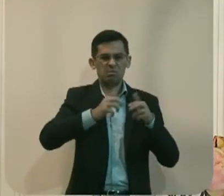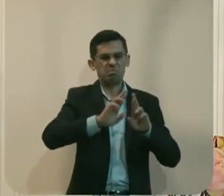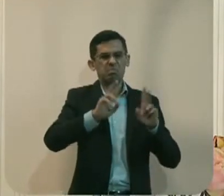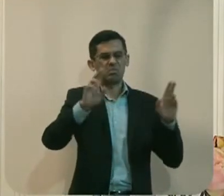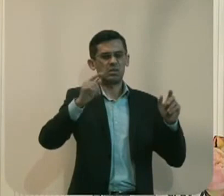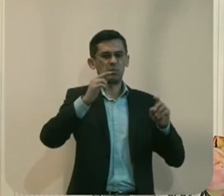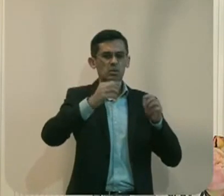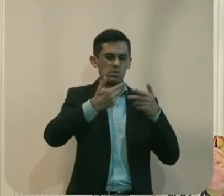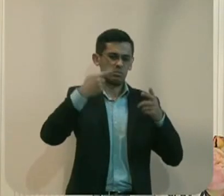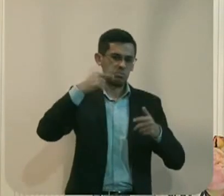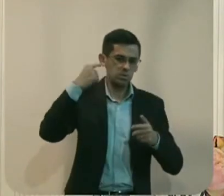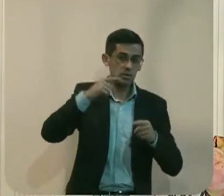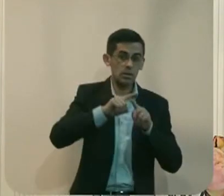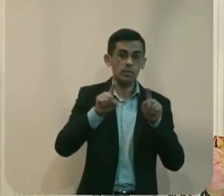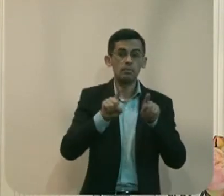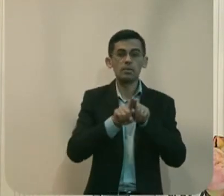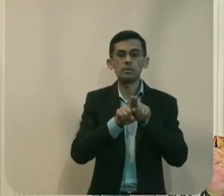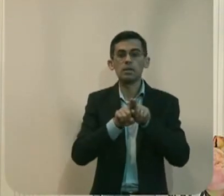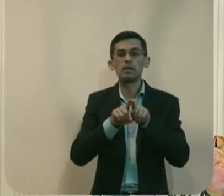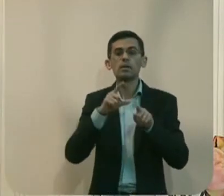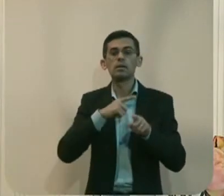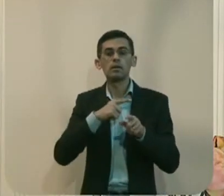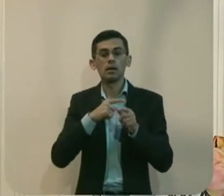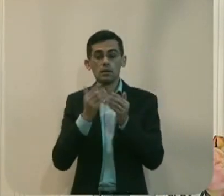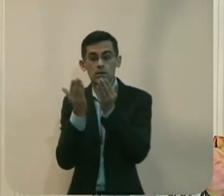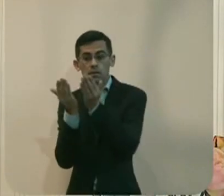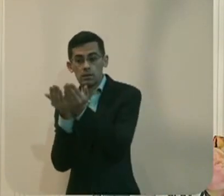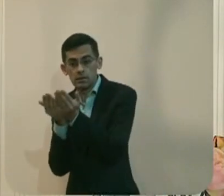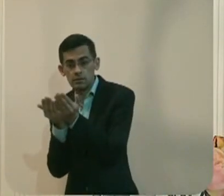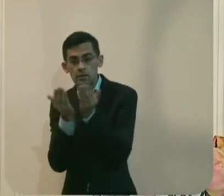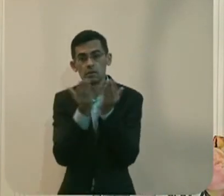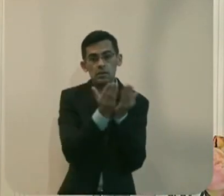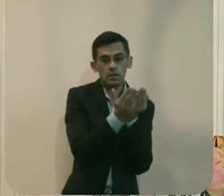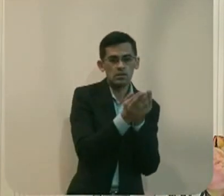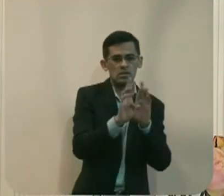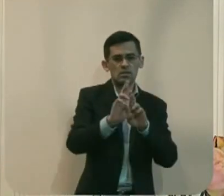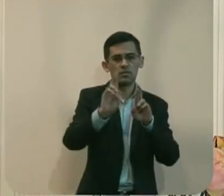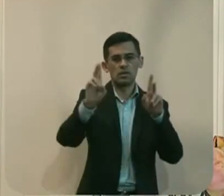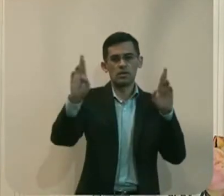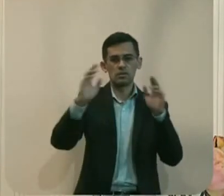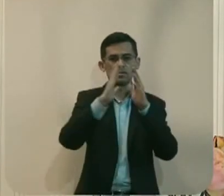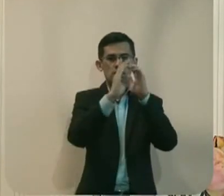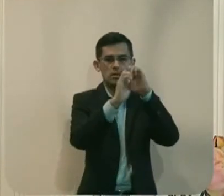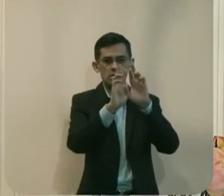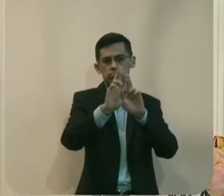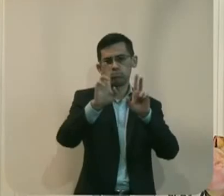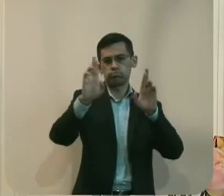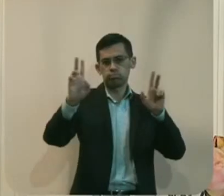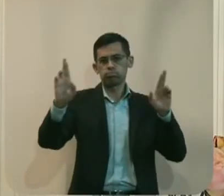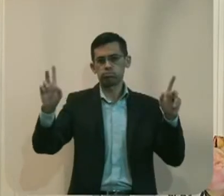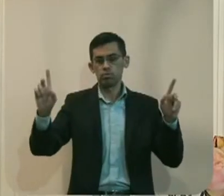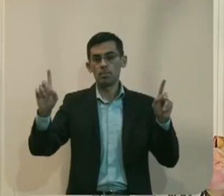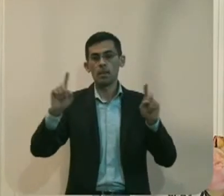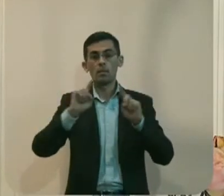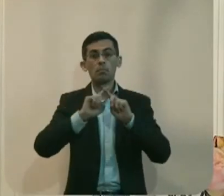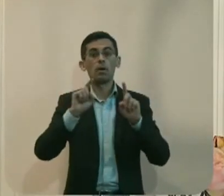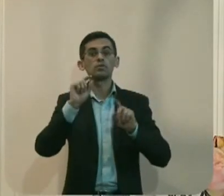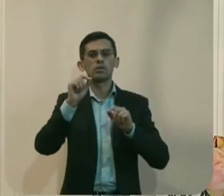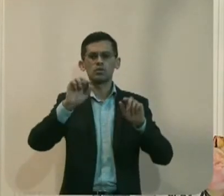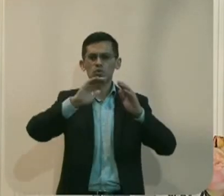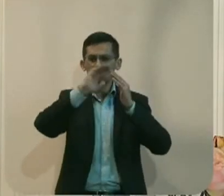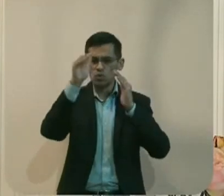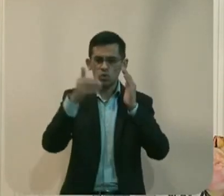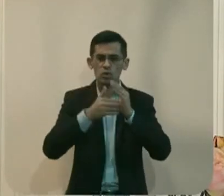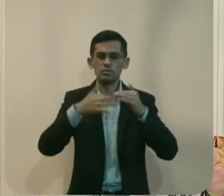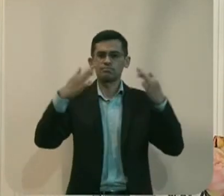outras. Mas havia também cristãos e cristãos de várias denominações diferentes. E todos estavam